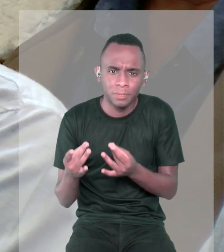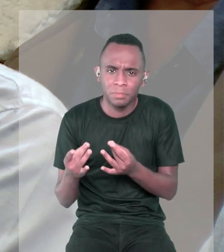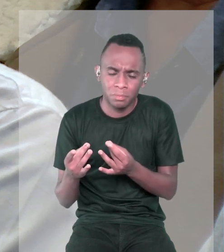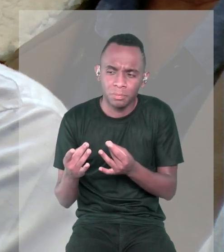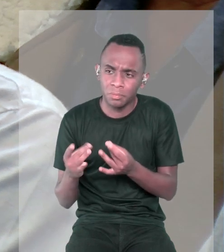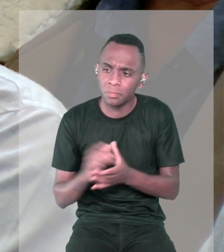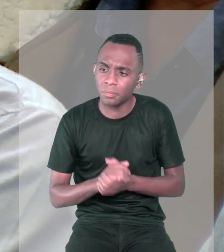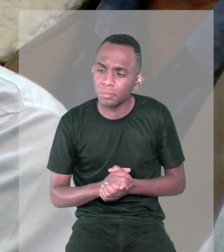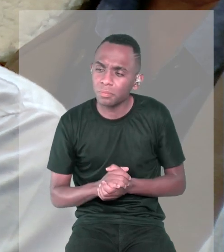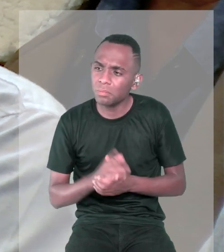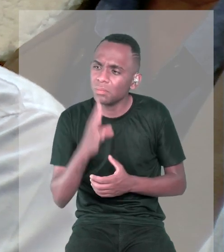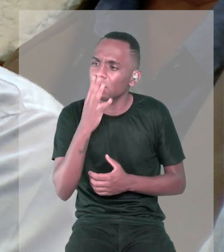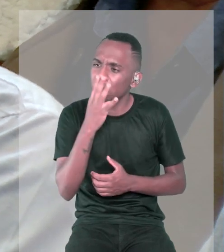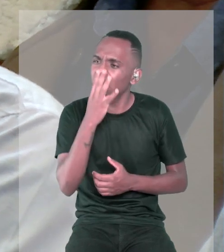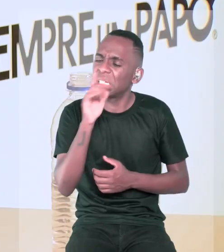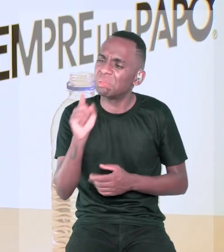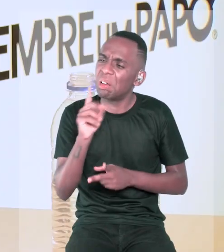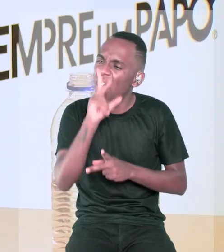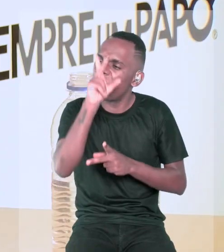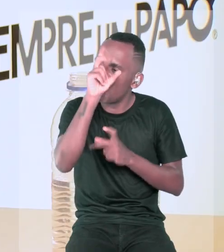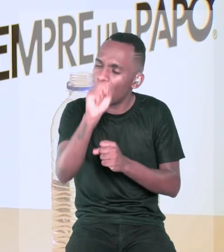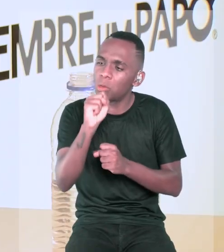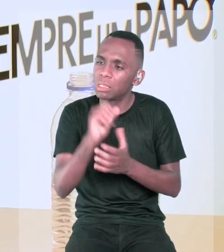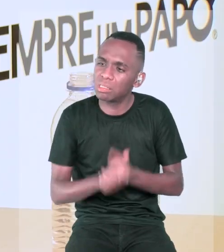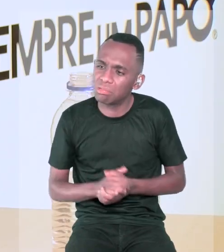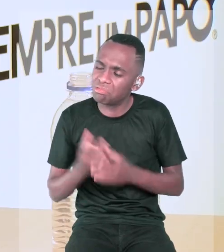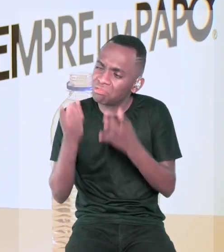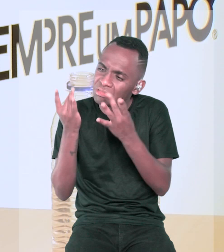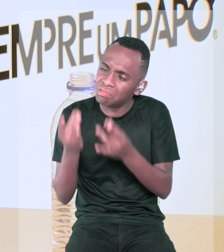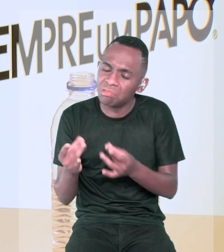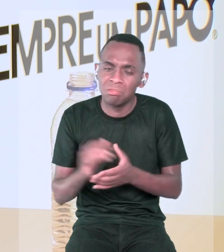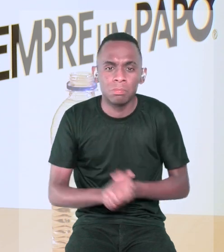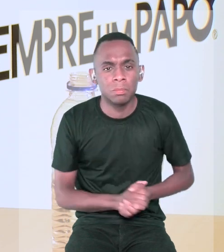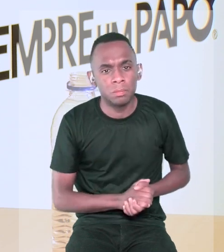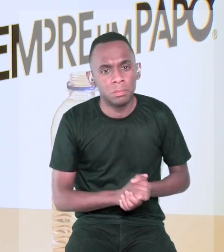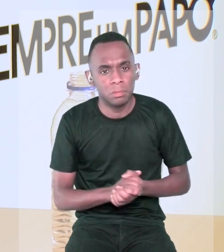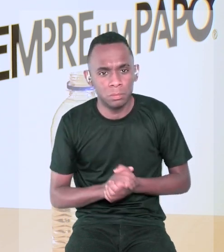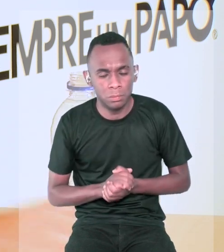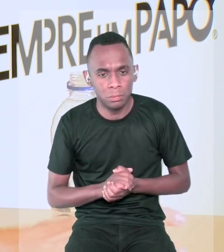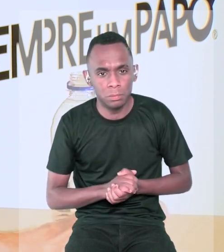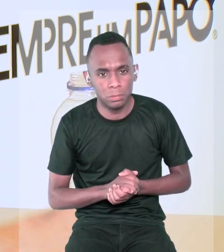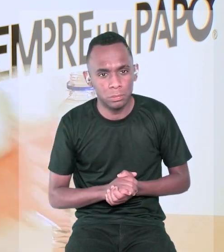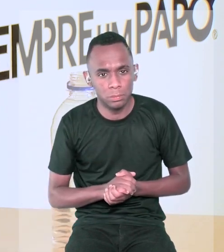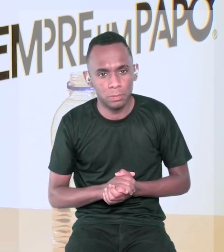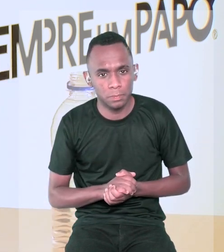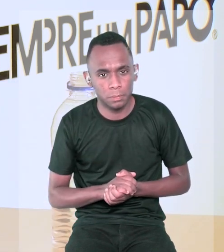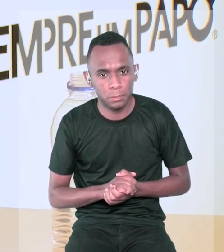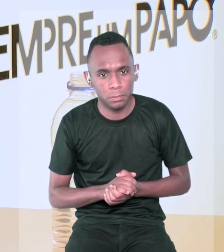fragilidade superada. Admirava sua força frágil.